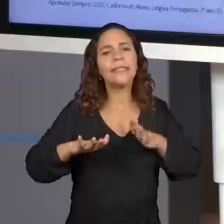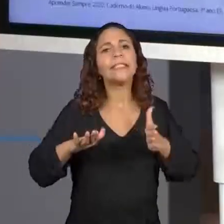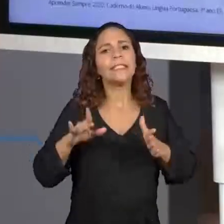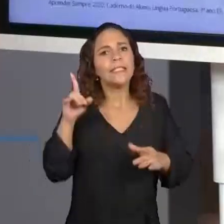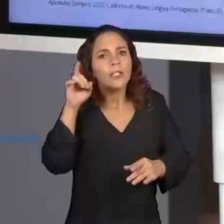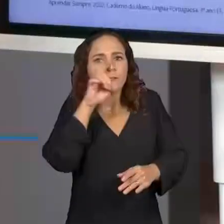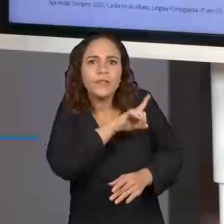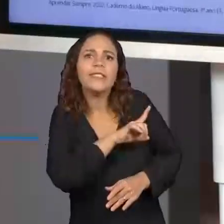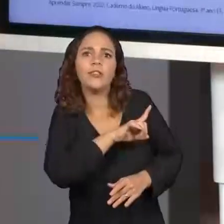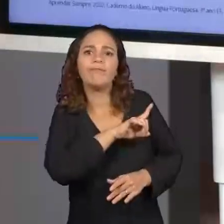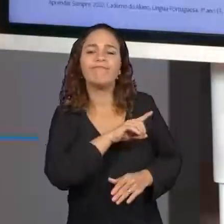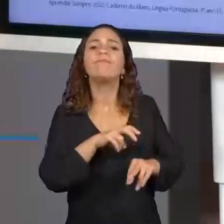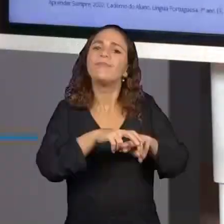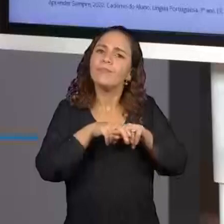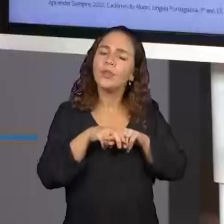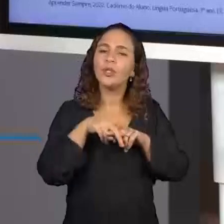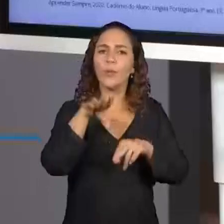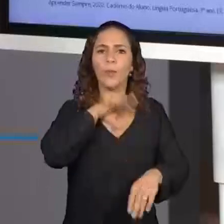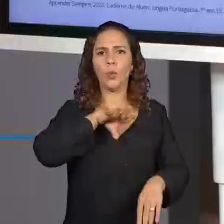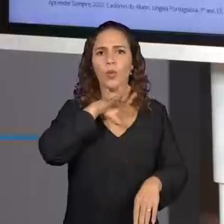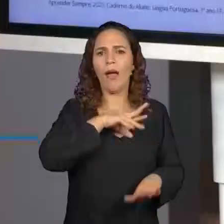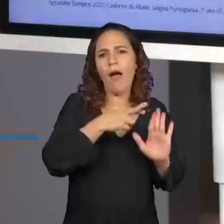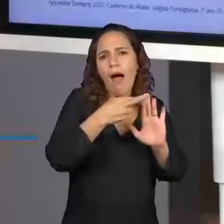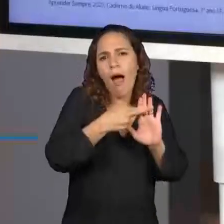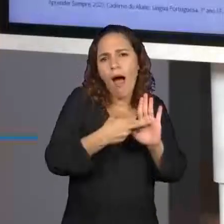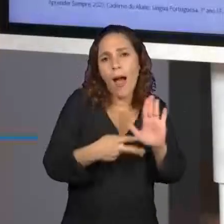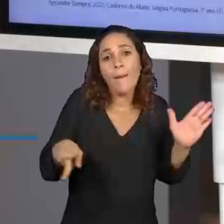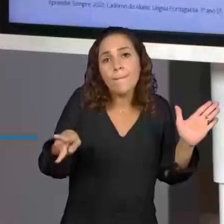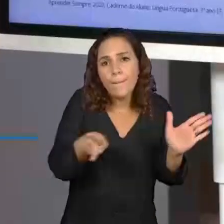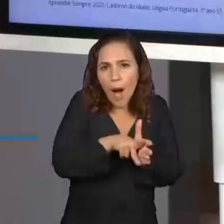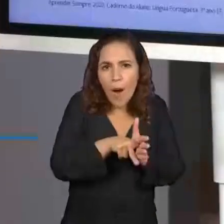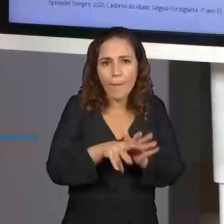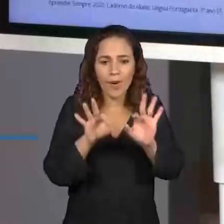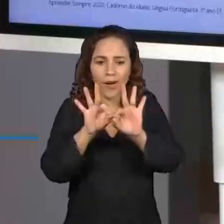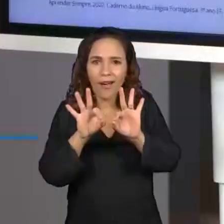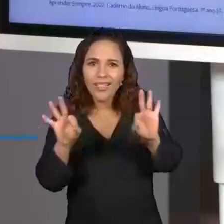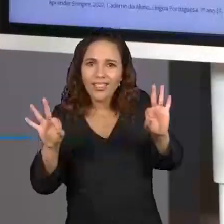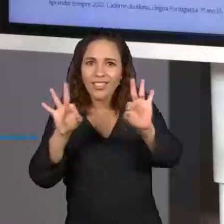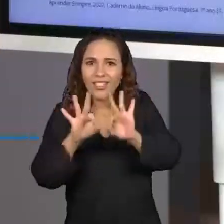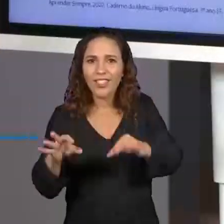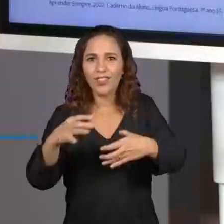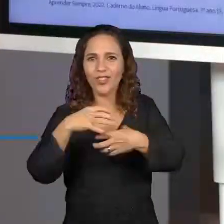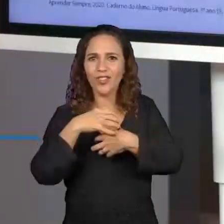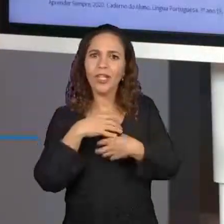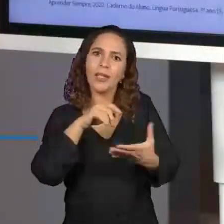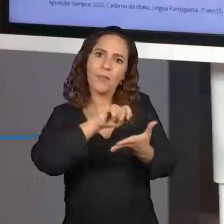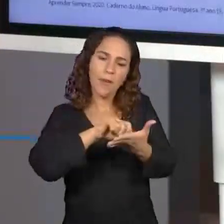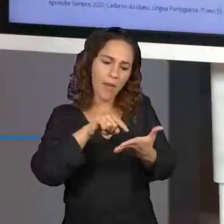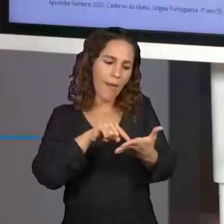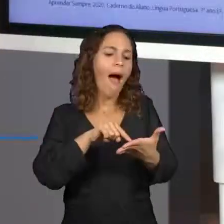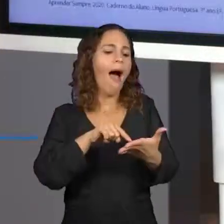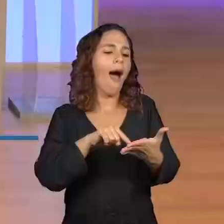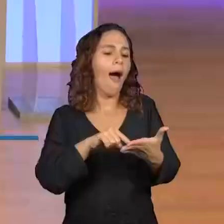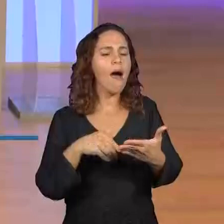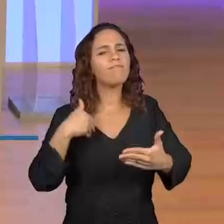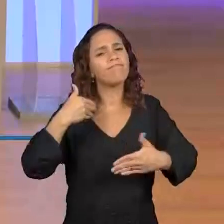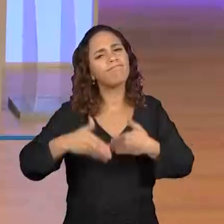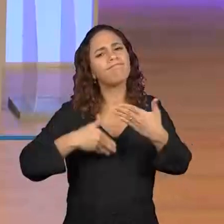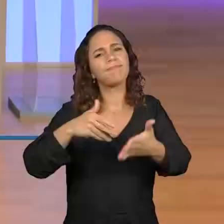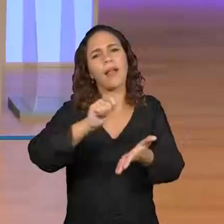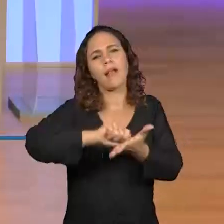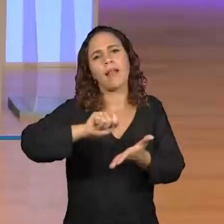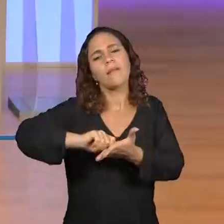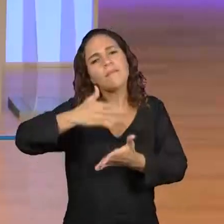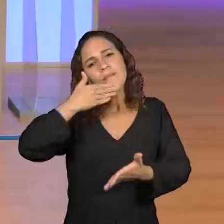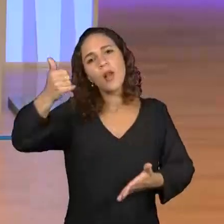culta, que ficará mais fácil de qualquer pessoa que ler interpretar, entender qual é a mensagem que você queria passar, não é, professora?